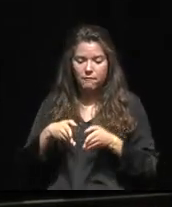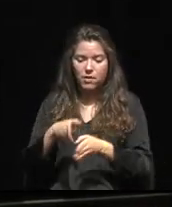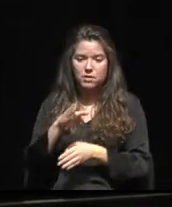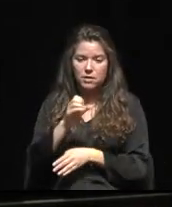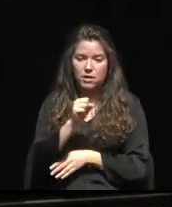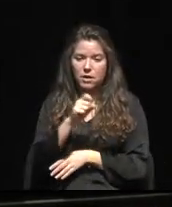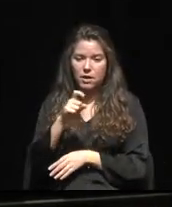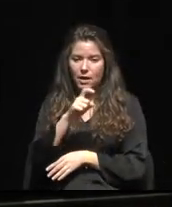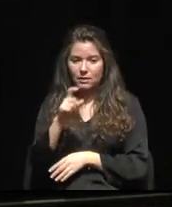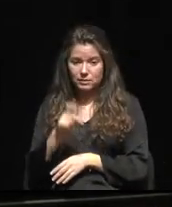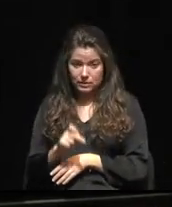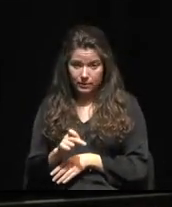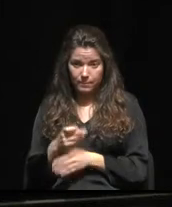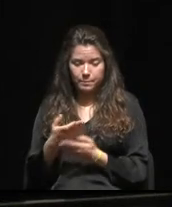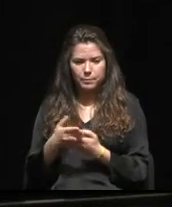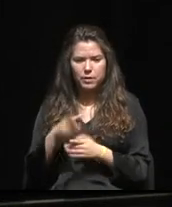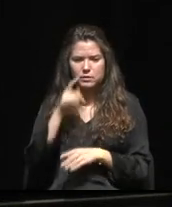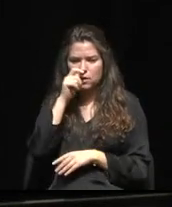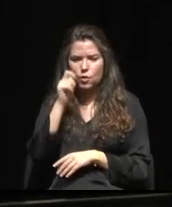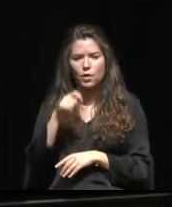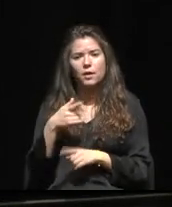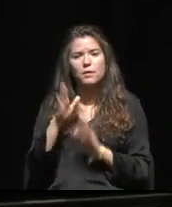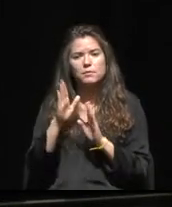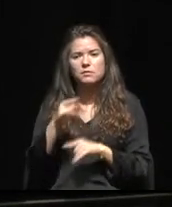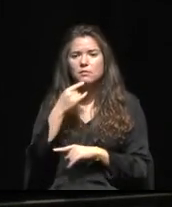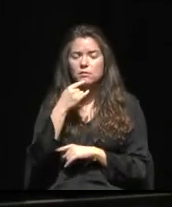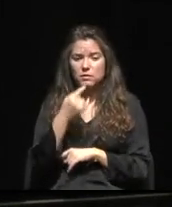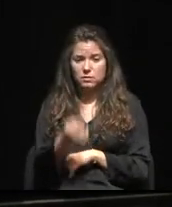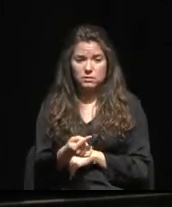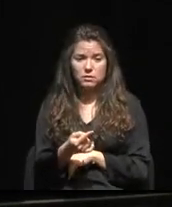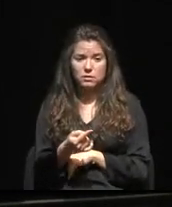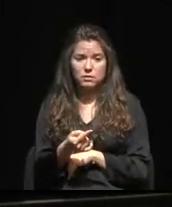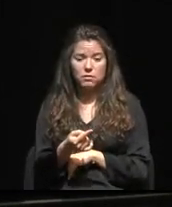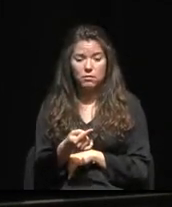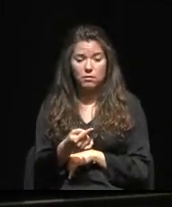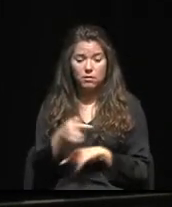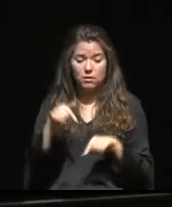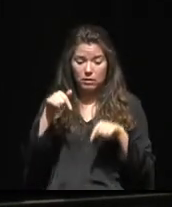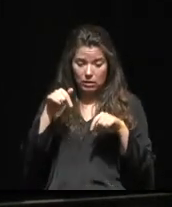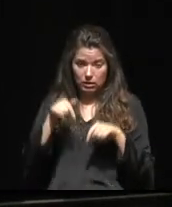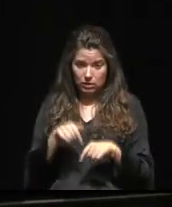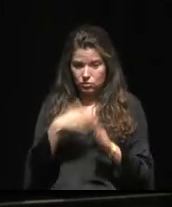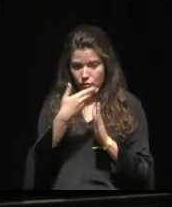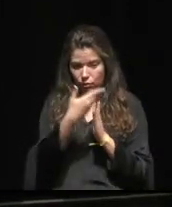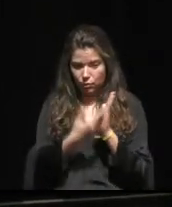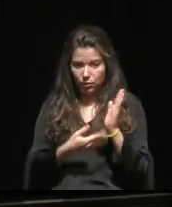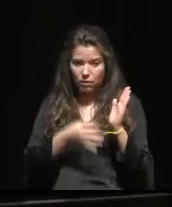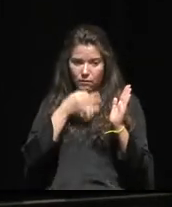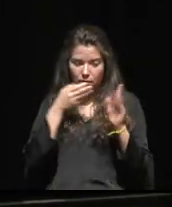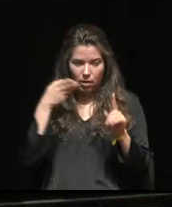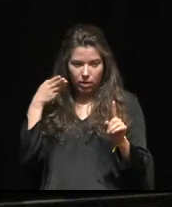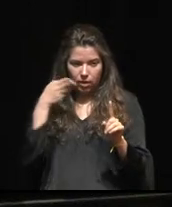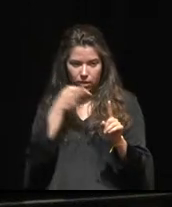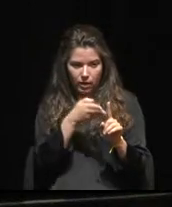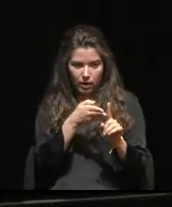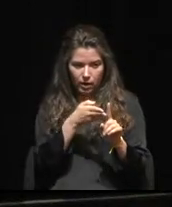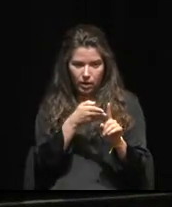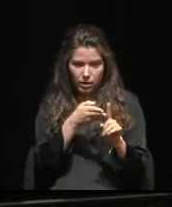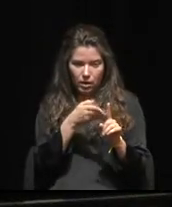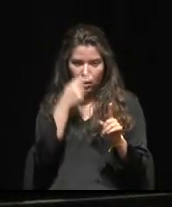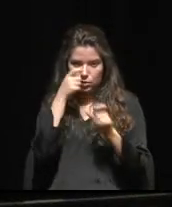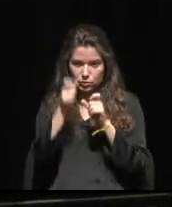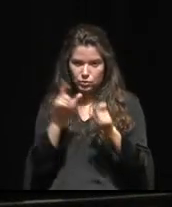à Ucrânia é importante dizer que este voto e agora dirigindo-me diretamente aos